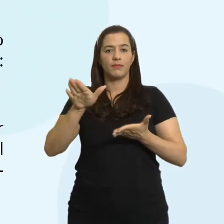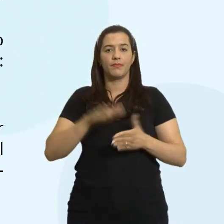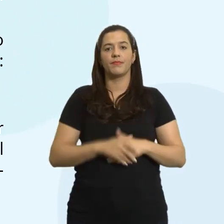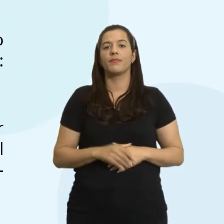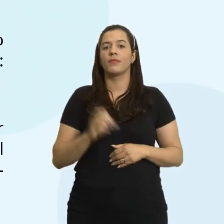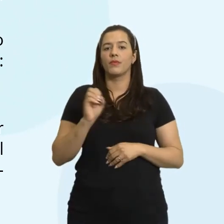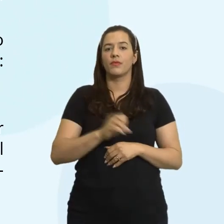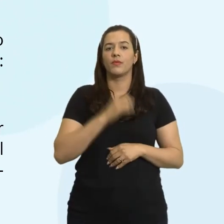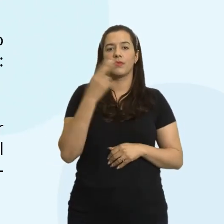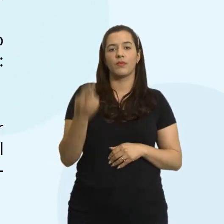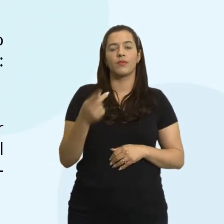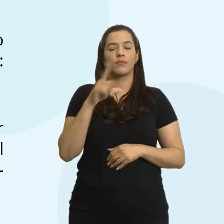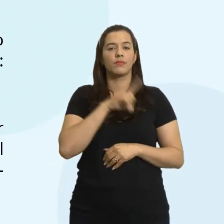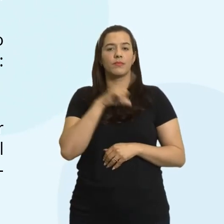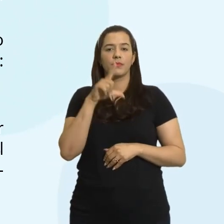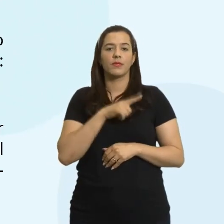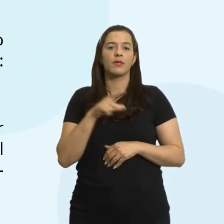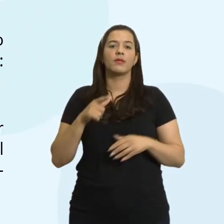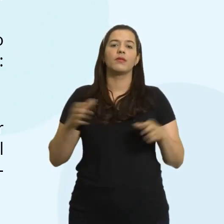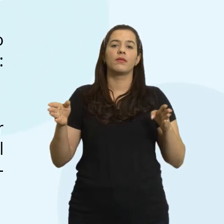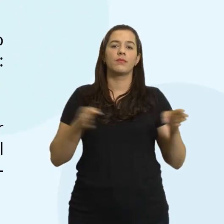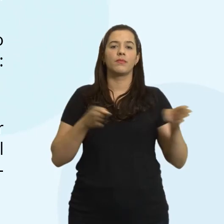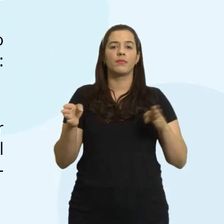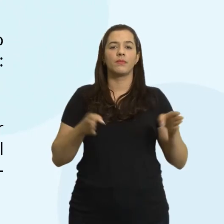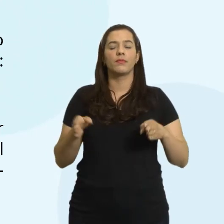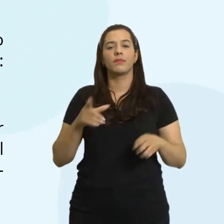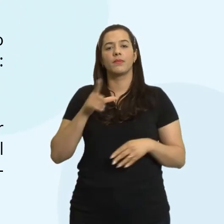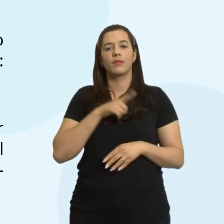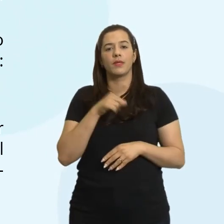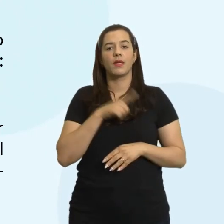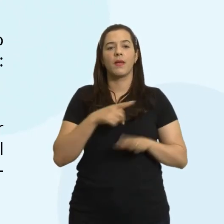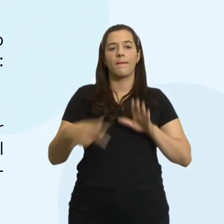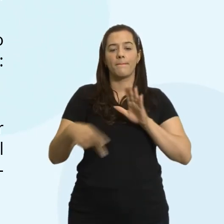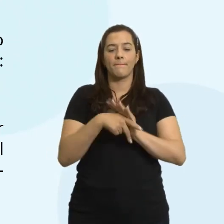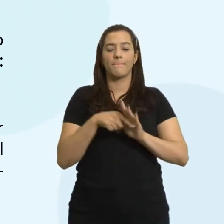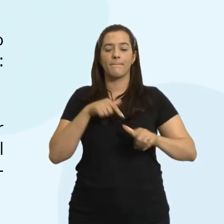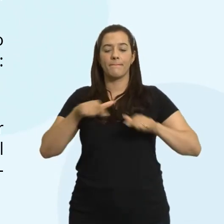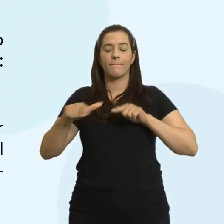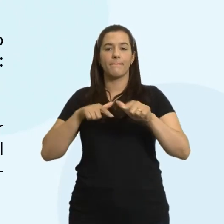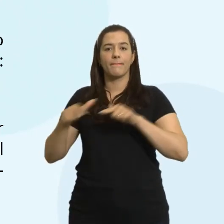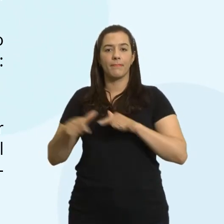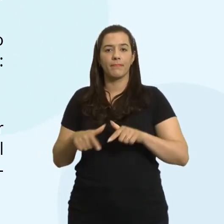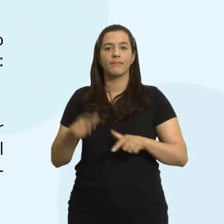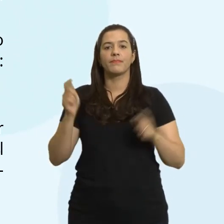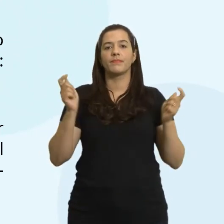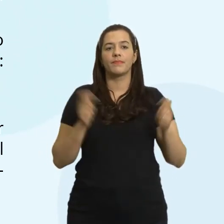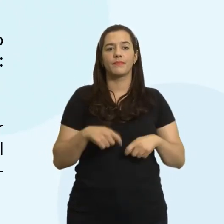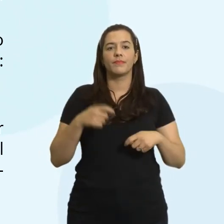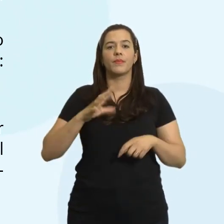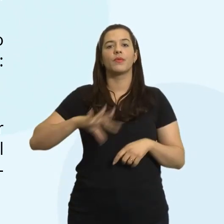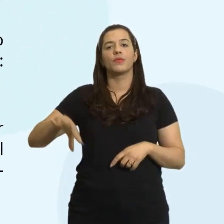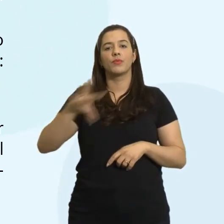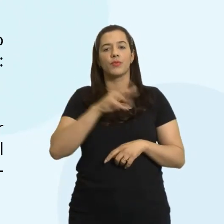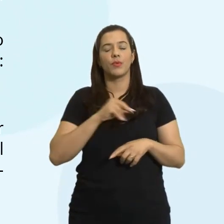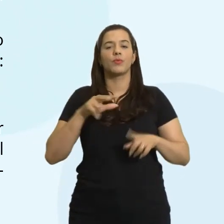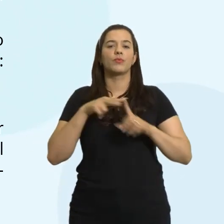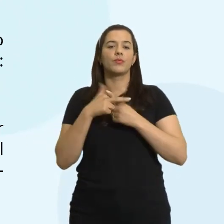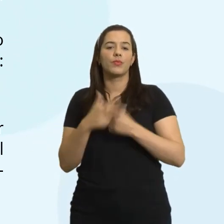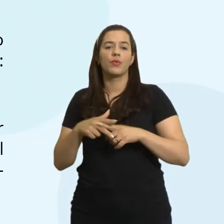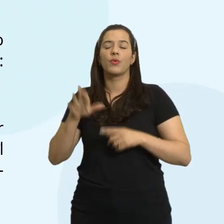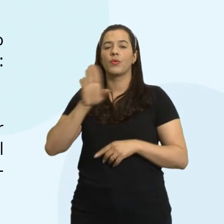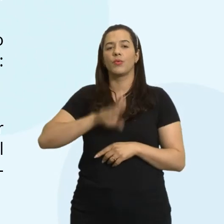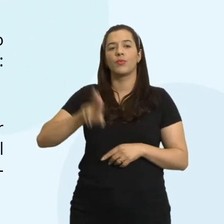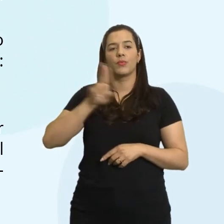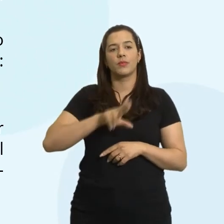temos aqui, na era das máquinas, o emprego é de quem? Estimação da probabilidade de automação e ocupação no